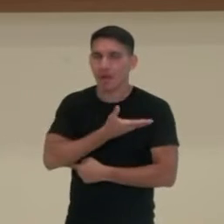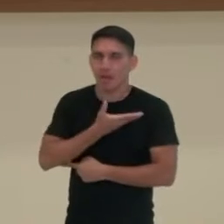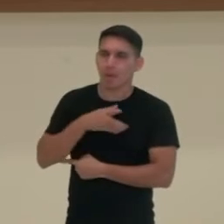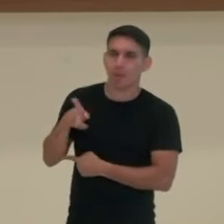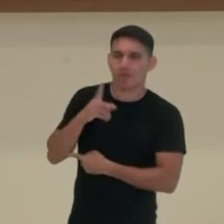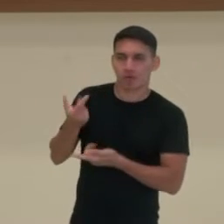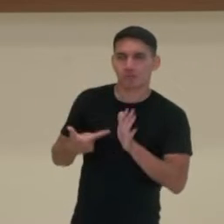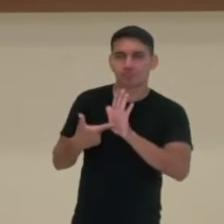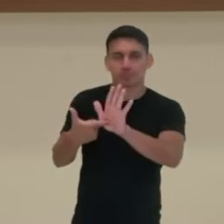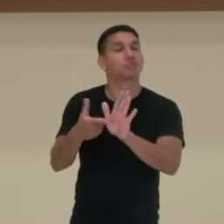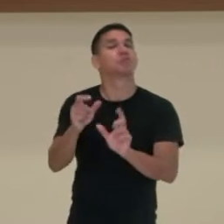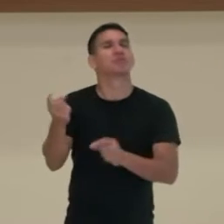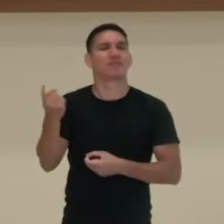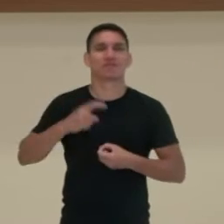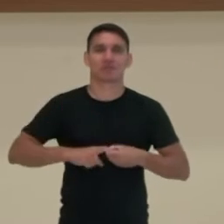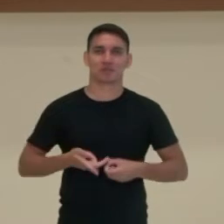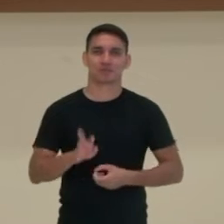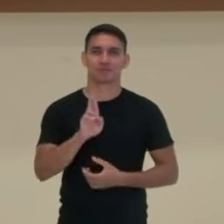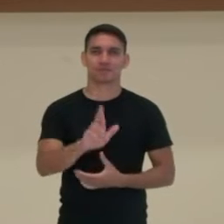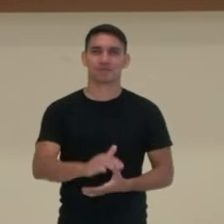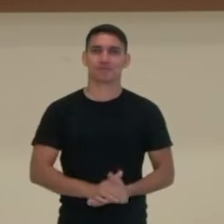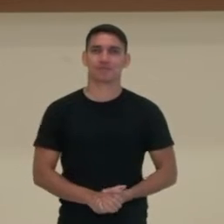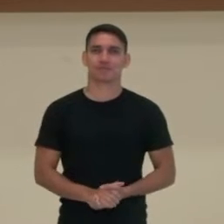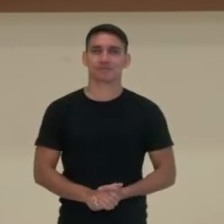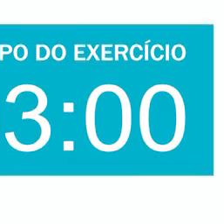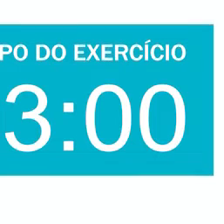professores, com quem estiver aí perto, nós já voltamos com a resposta.